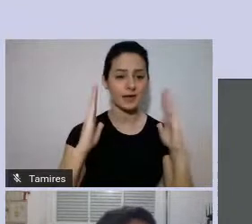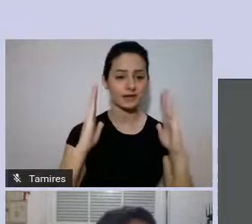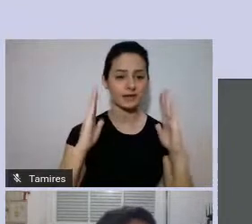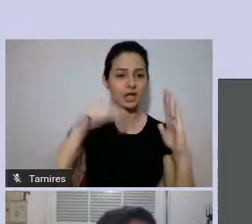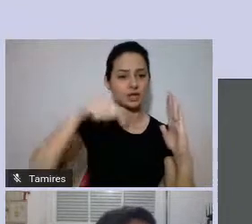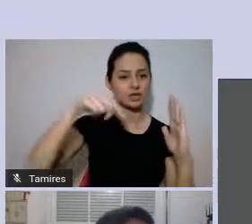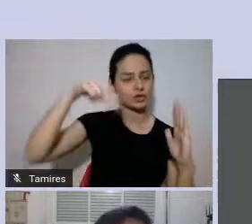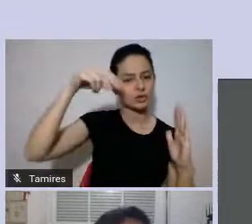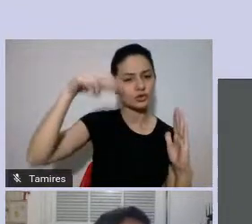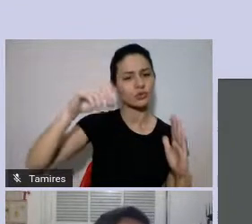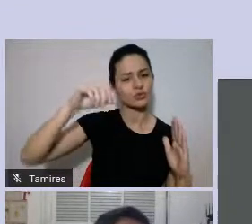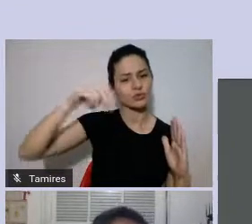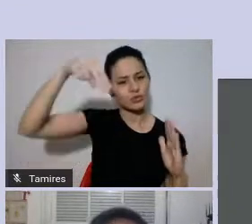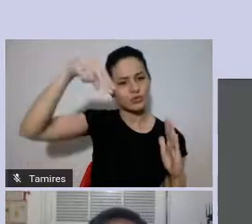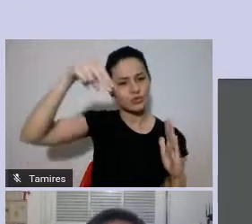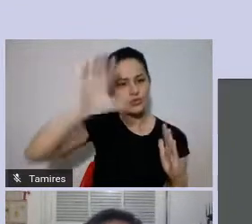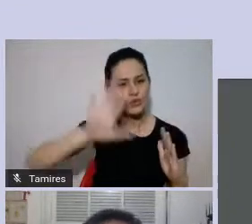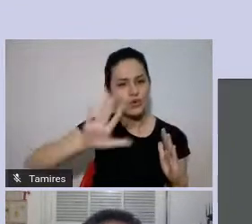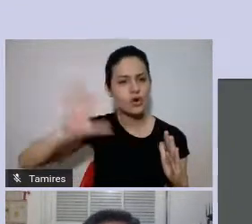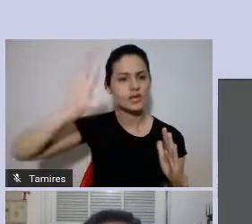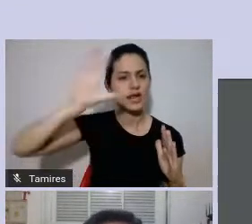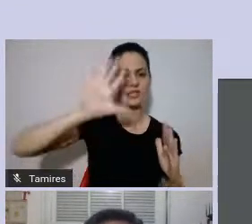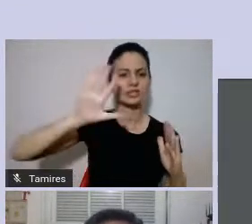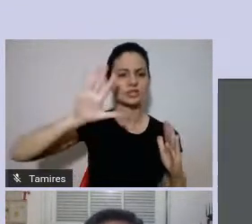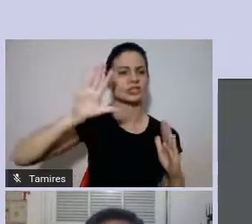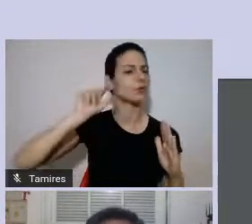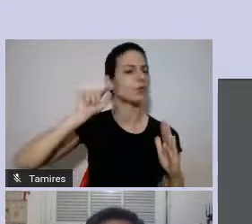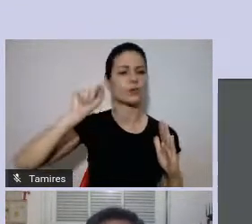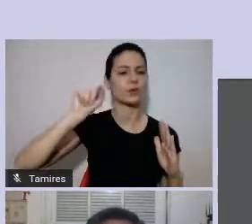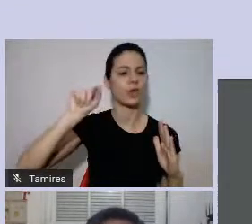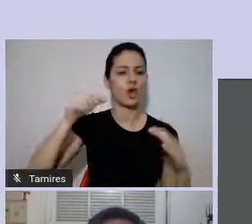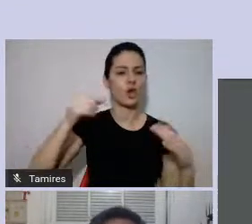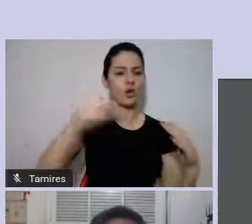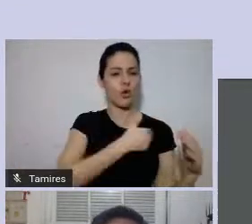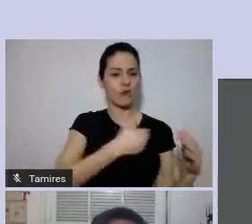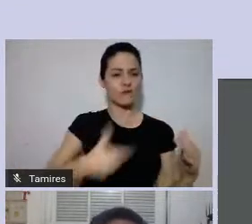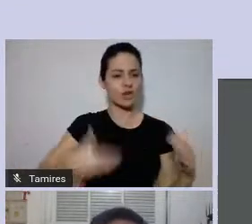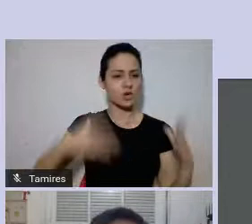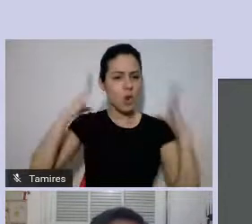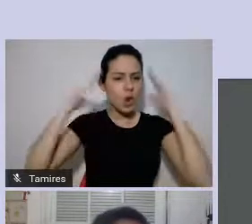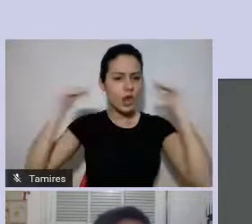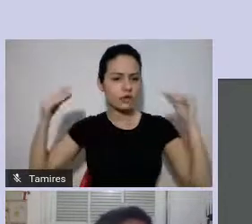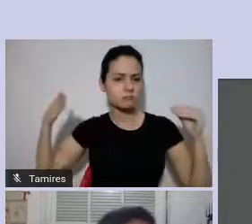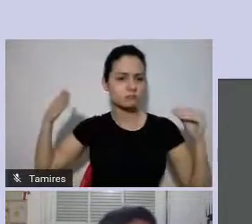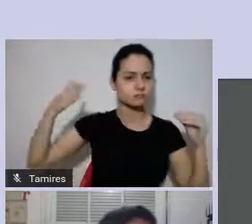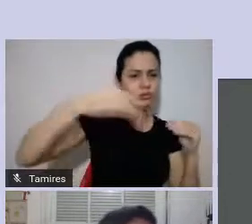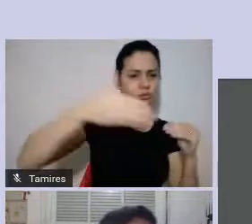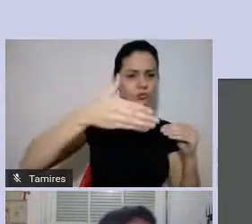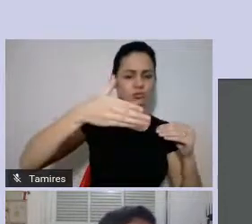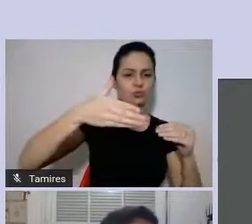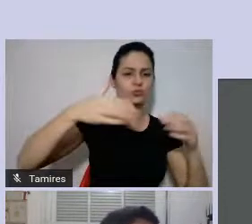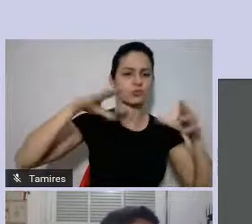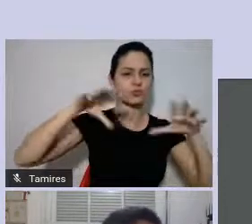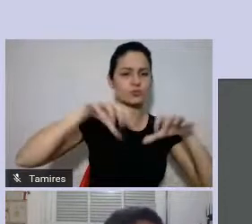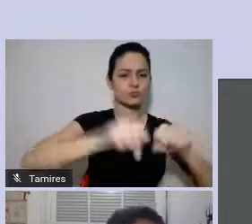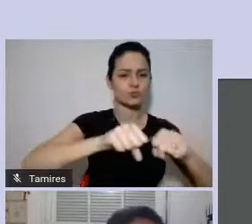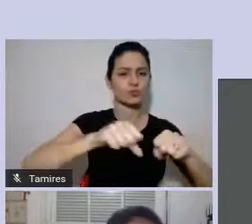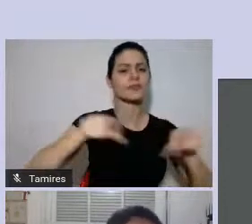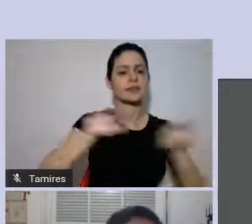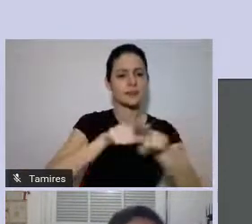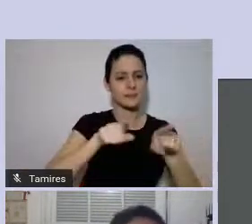Nordeste brasileiro pelas forças do governo holandês e da Companhia Holandesa das Índias